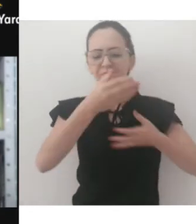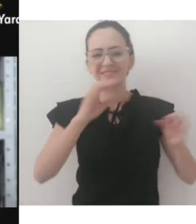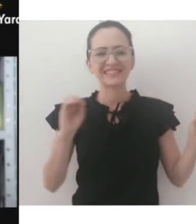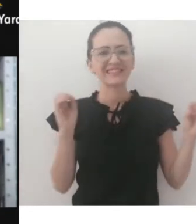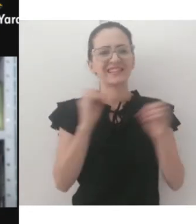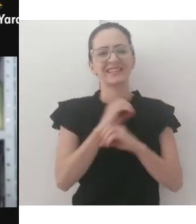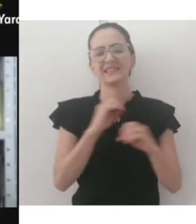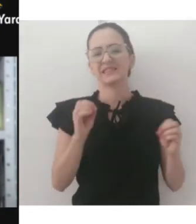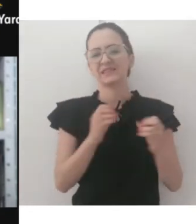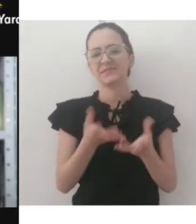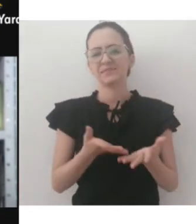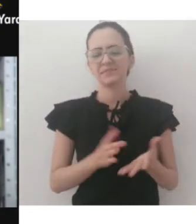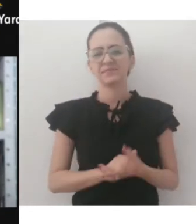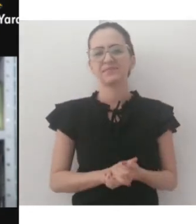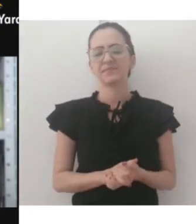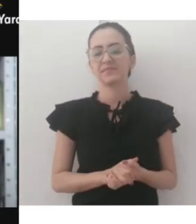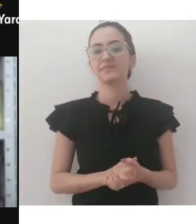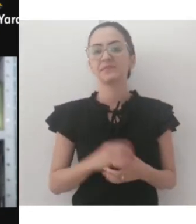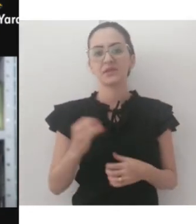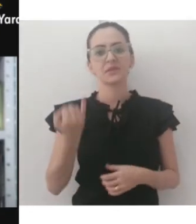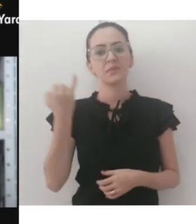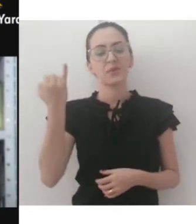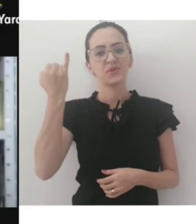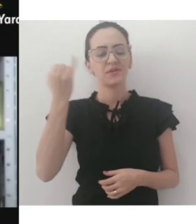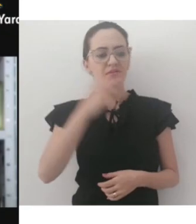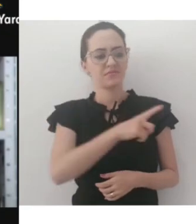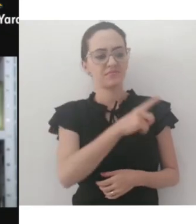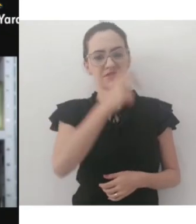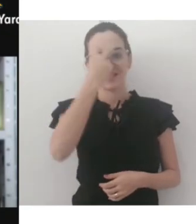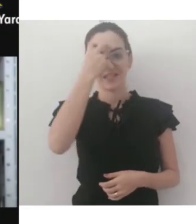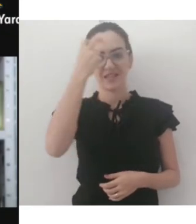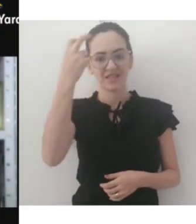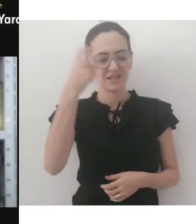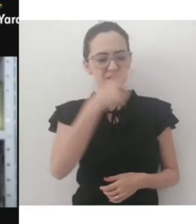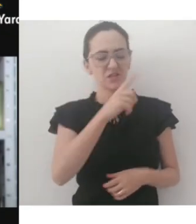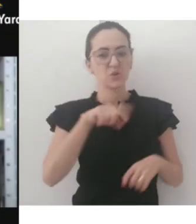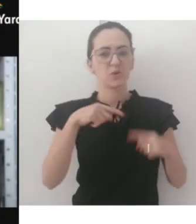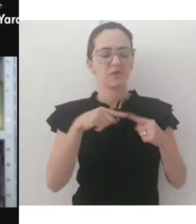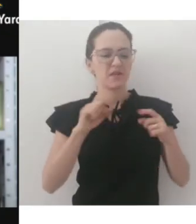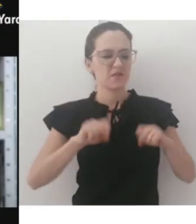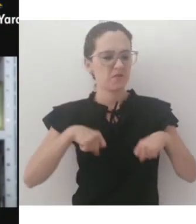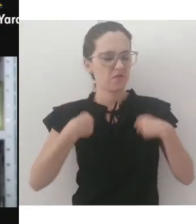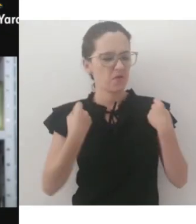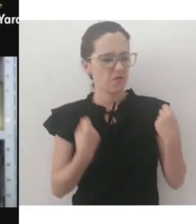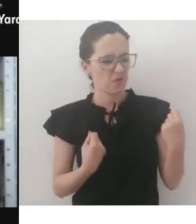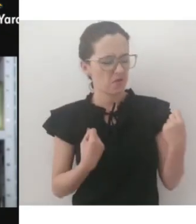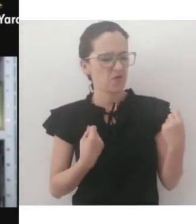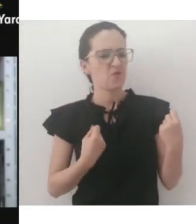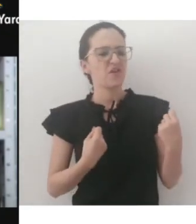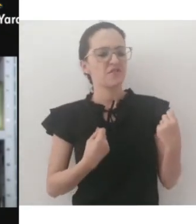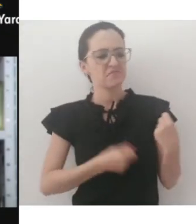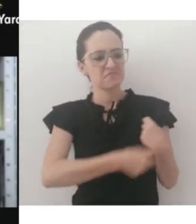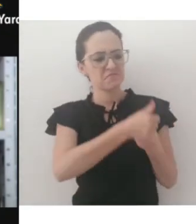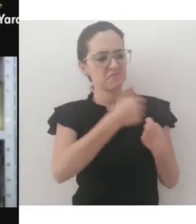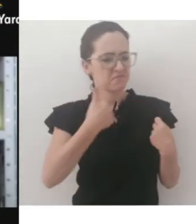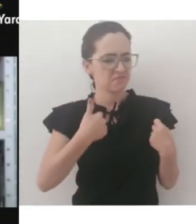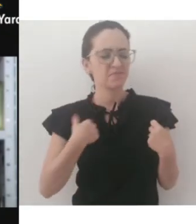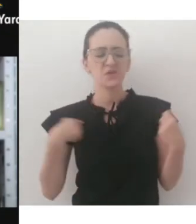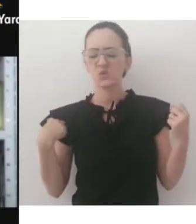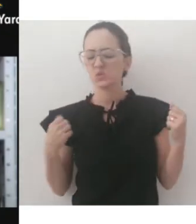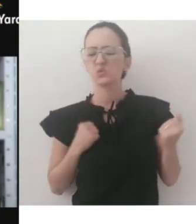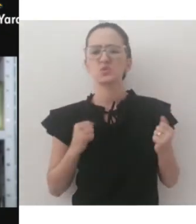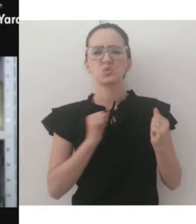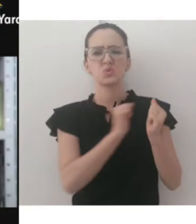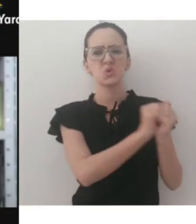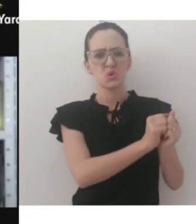trocando, também oferecendo. Então, essa coisa de andar com pessoas inteligentes no sentido de mais esforçadas que você,